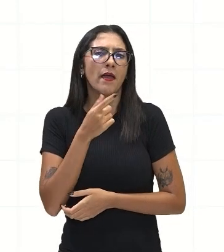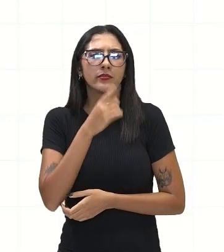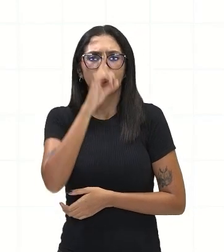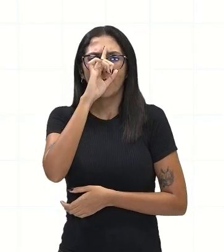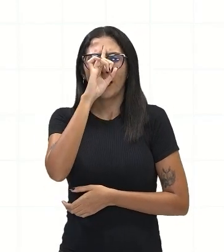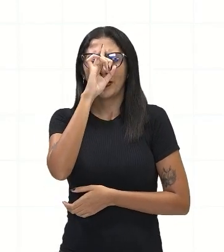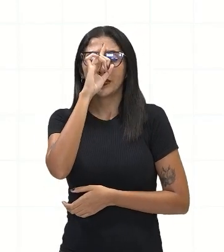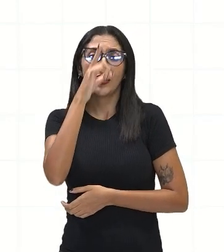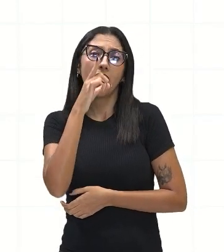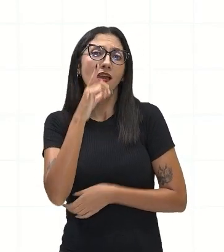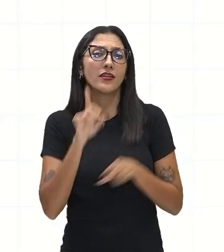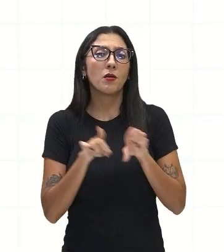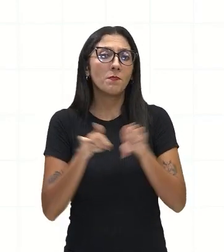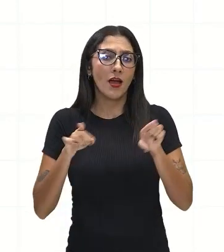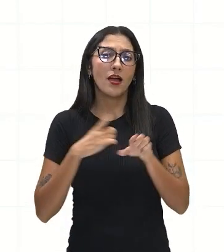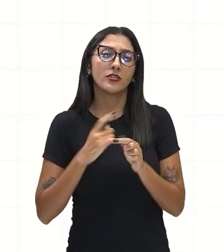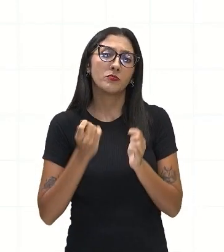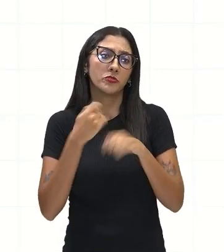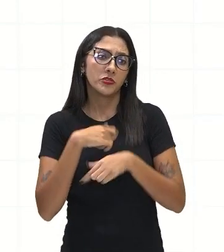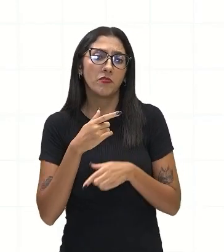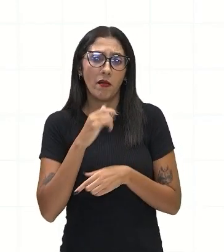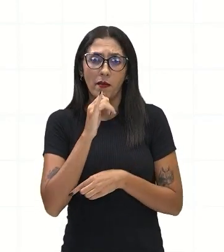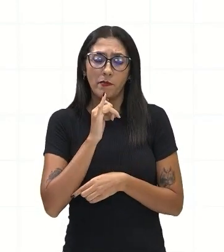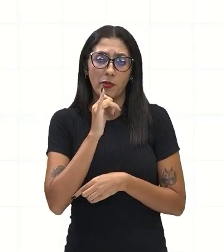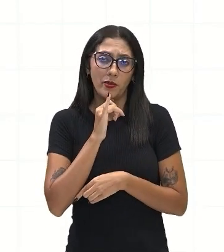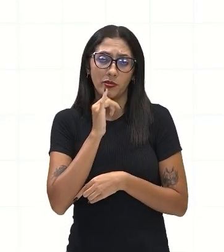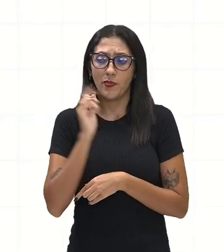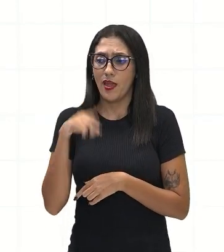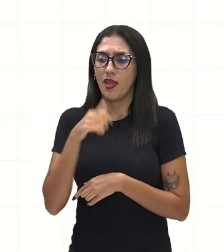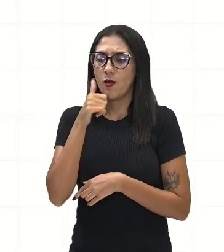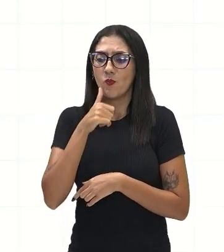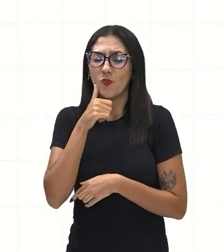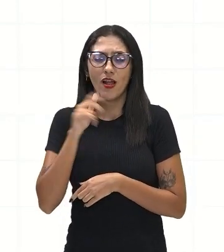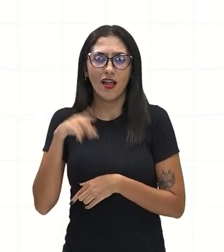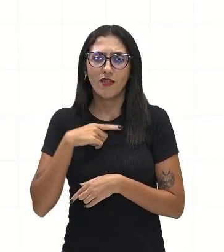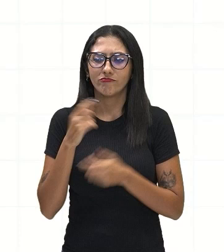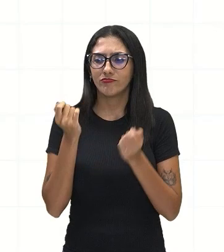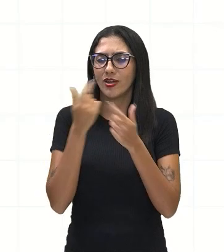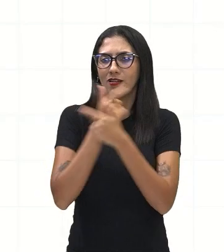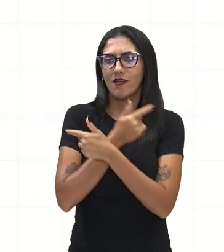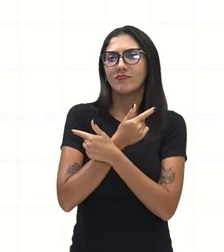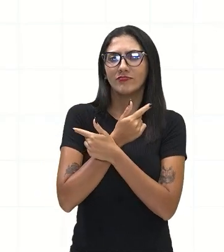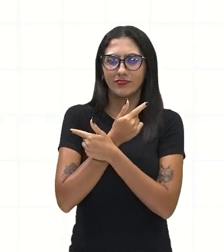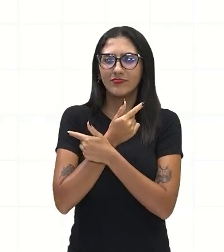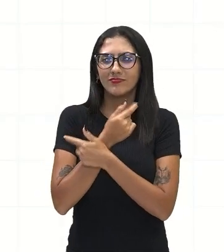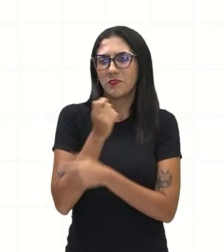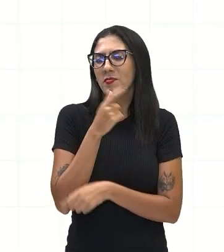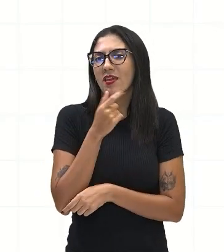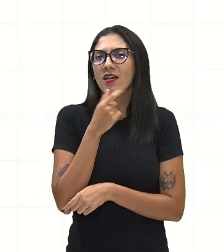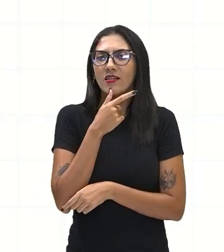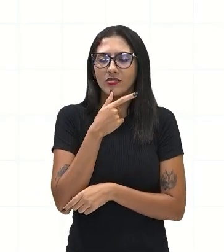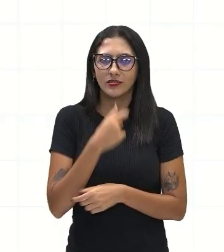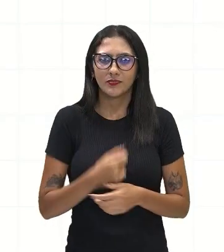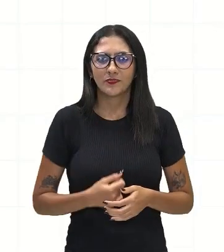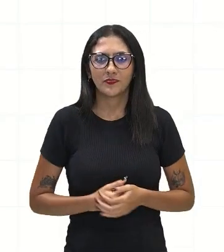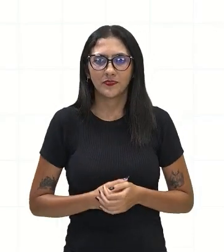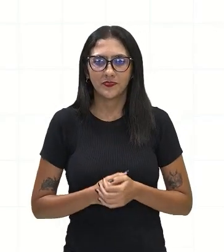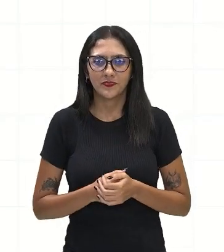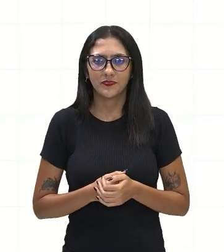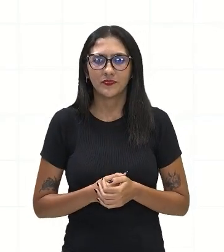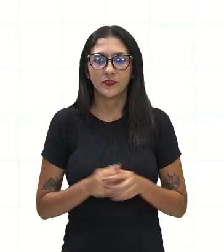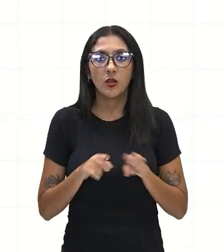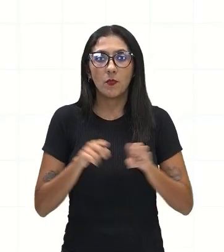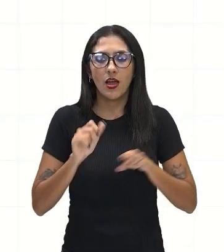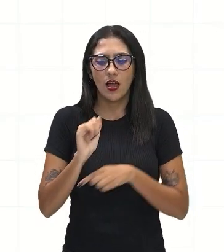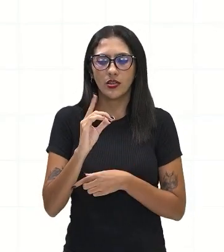indica disposição para o humor admirável nessa mulher. Embora não esteja destacado, o admirável aqui também